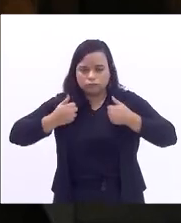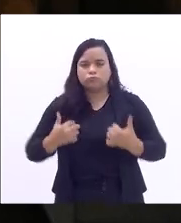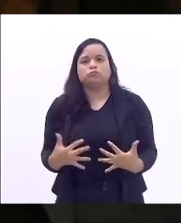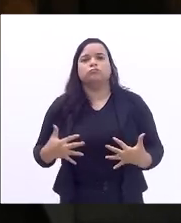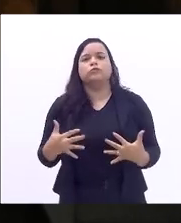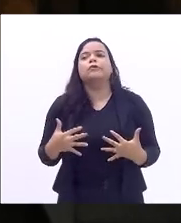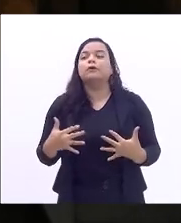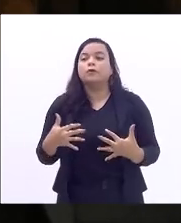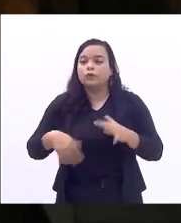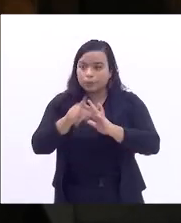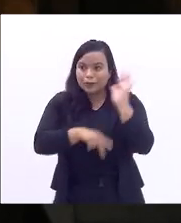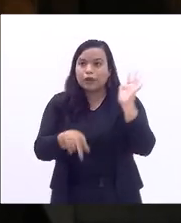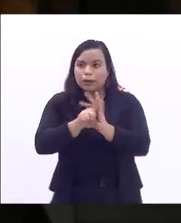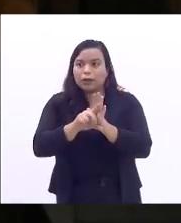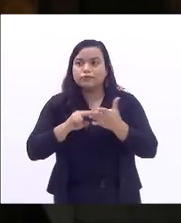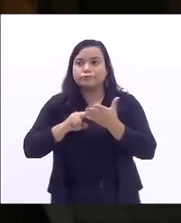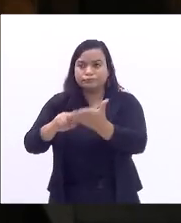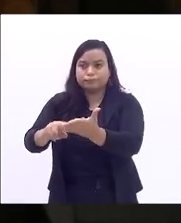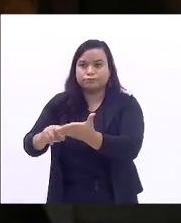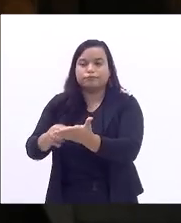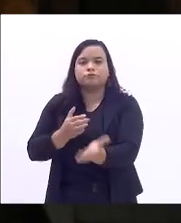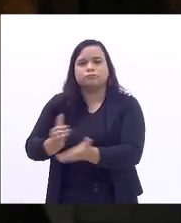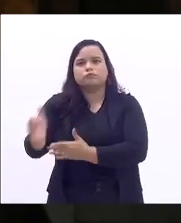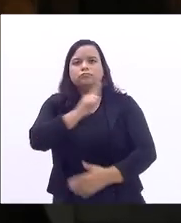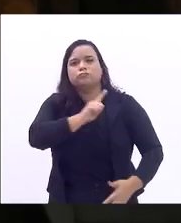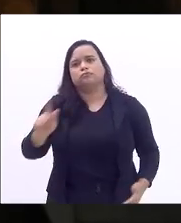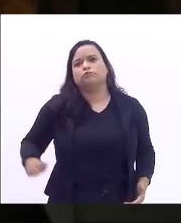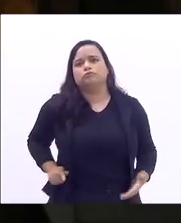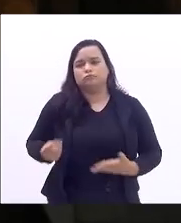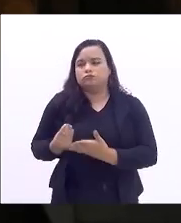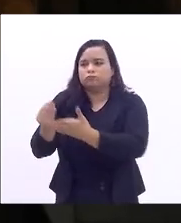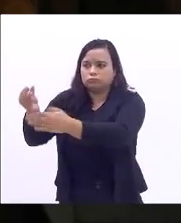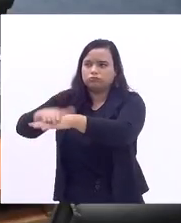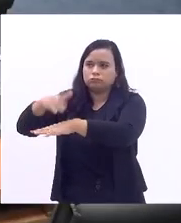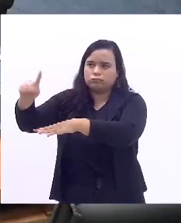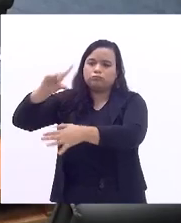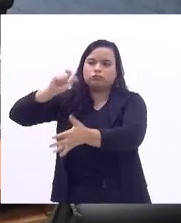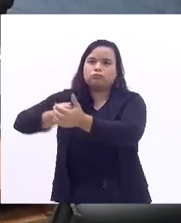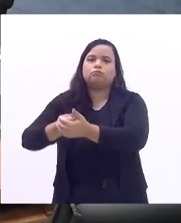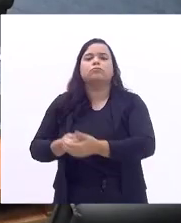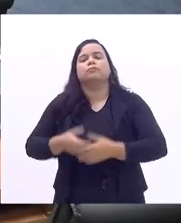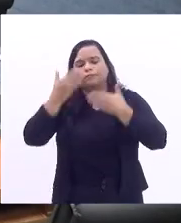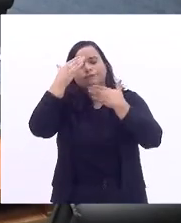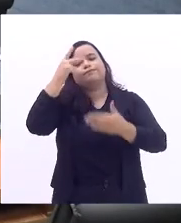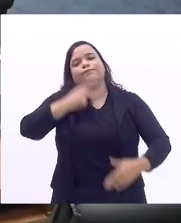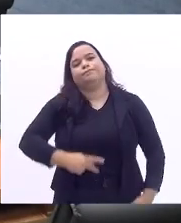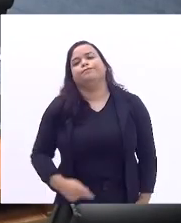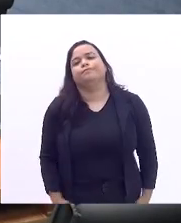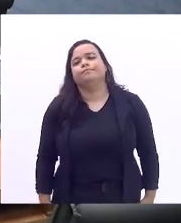um projeto de lei a sanção do governador obrigado senhora presidente